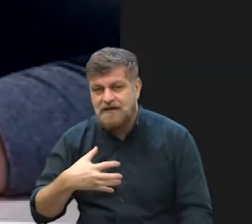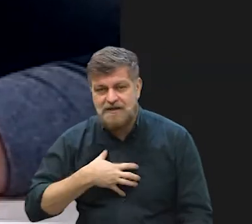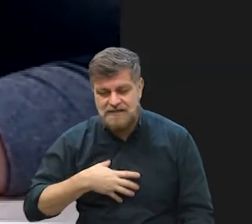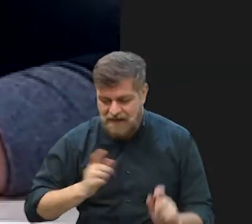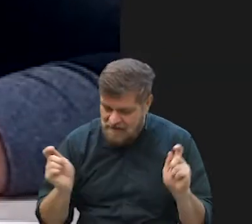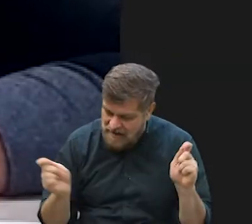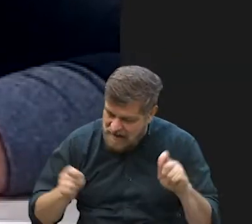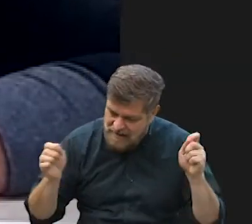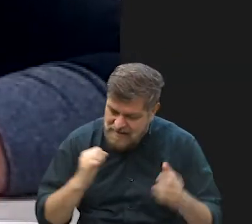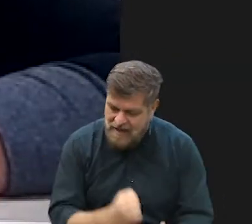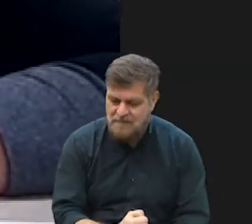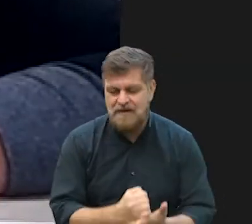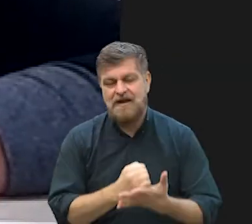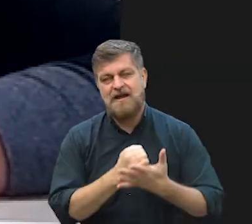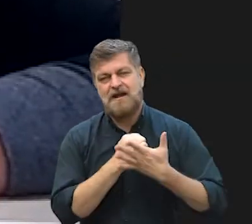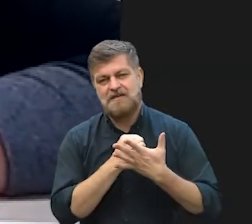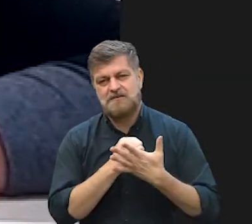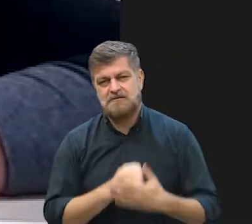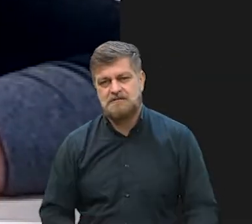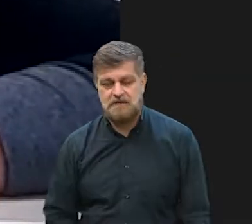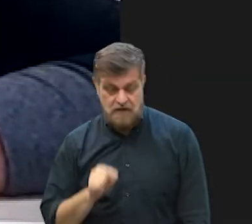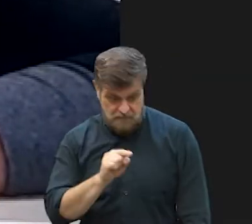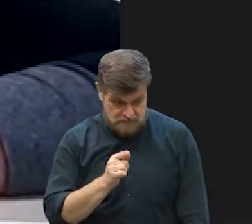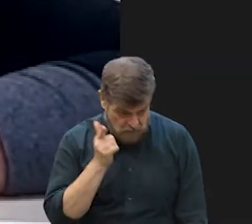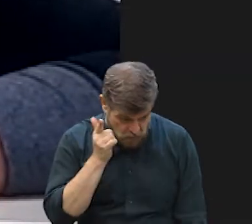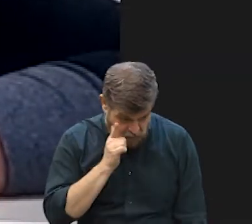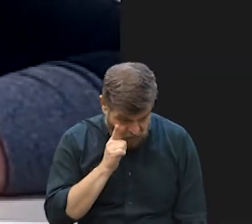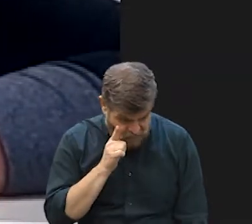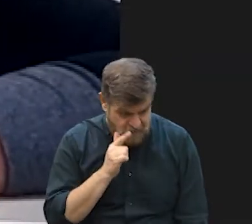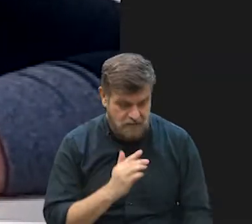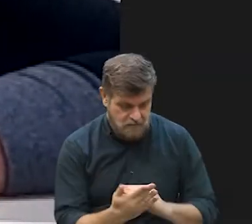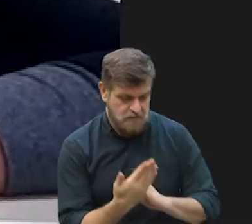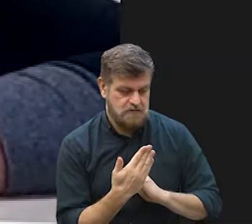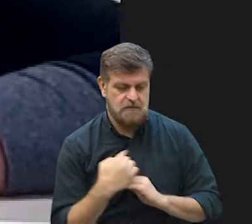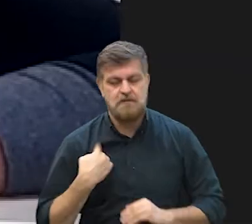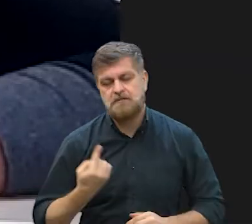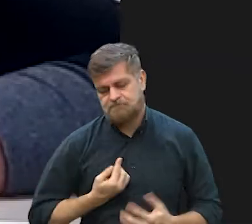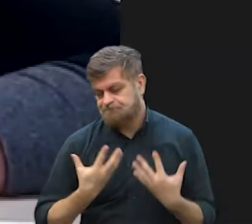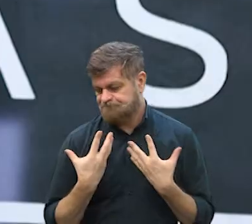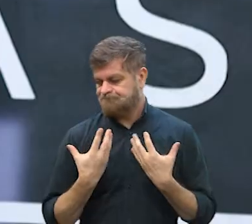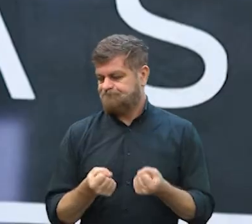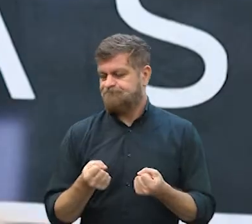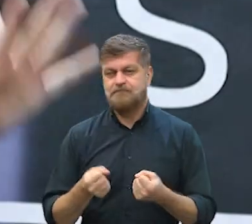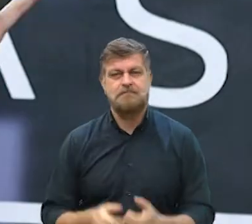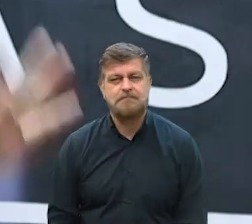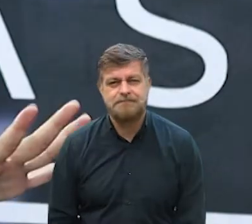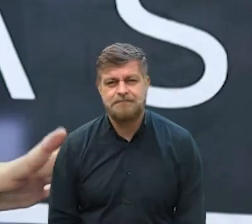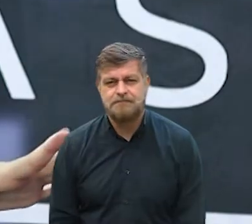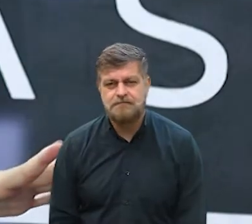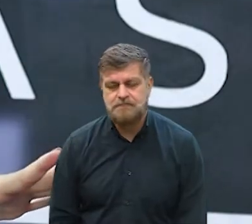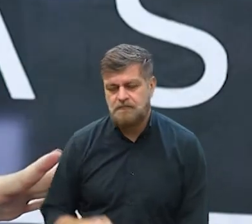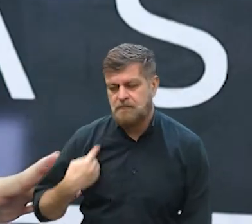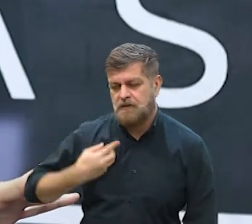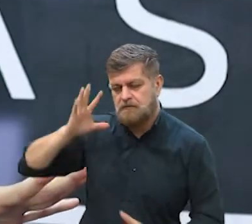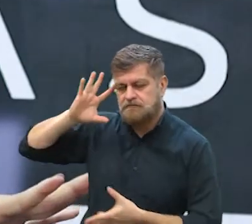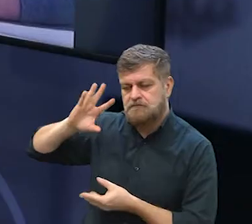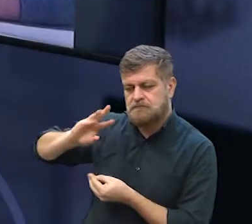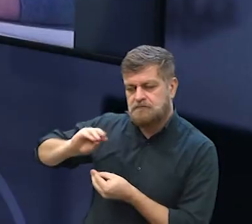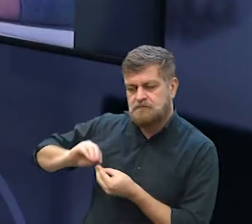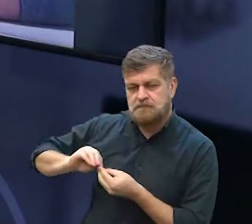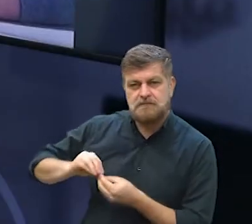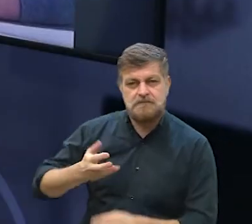que for necessário, né? Que for viável para eles. Para a gente, qualquer ajuda é bem-vinda. Para a gente finalizar,